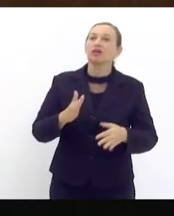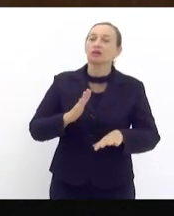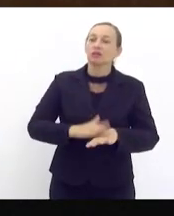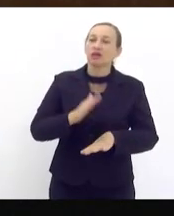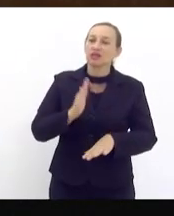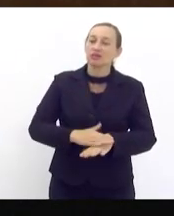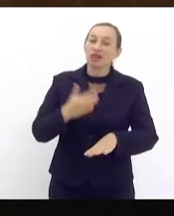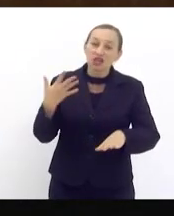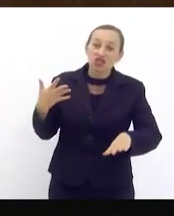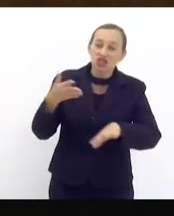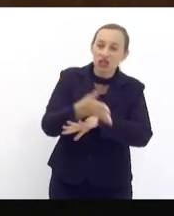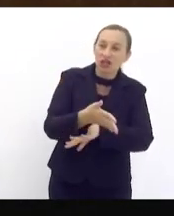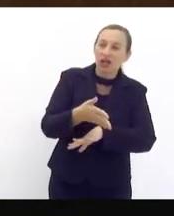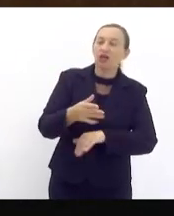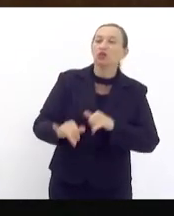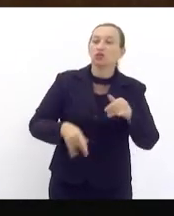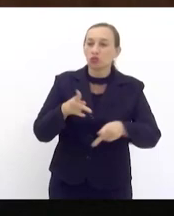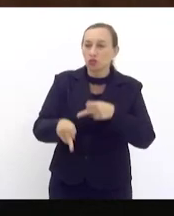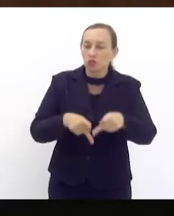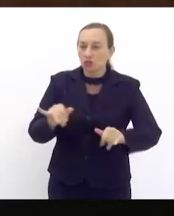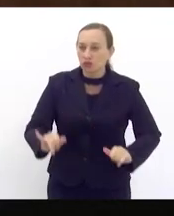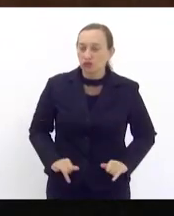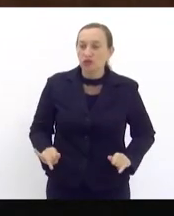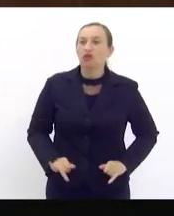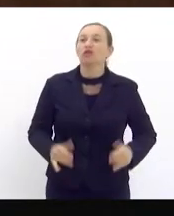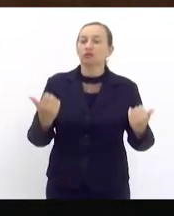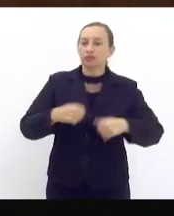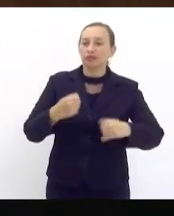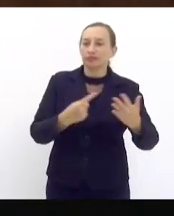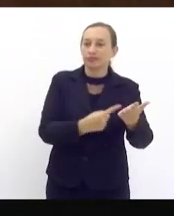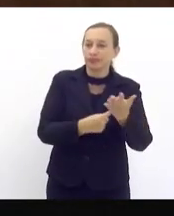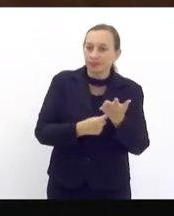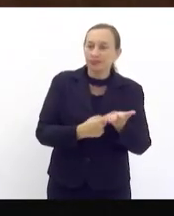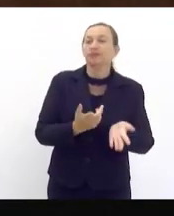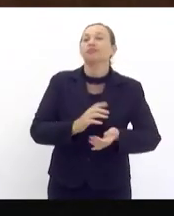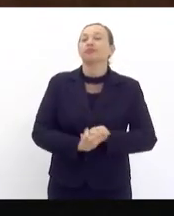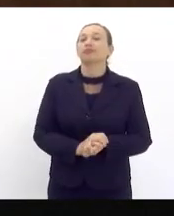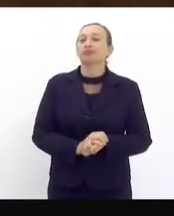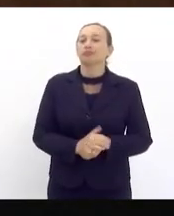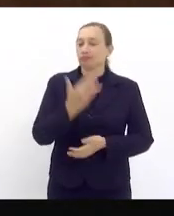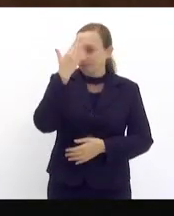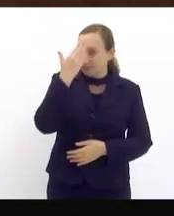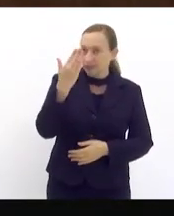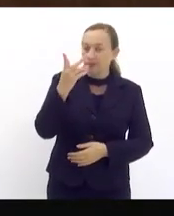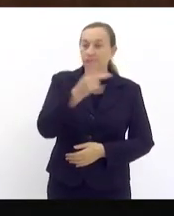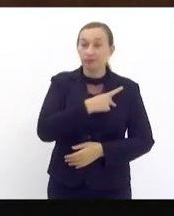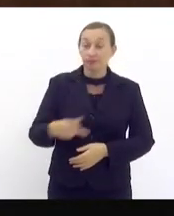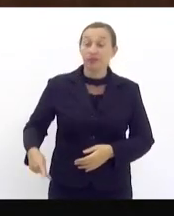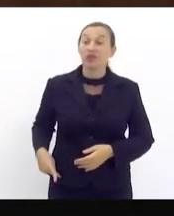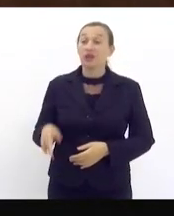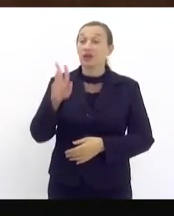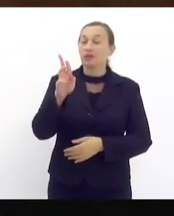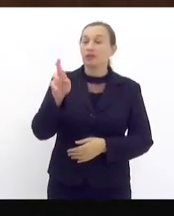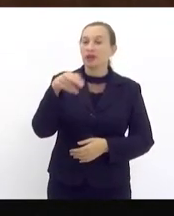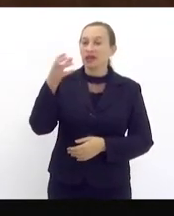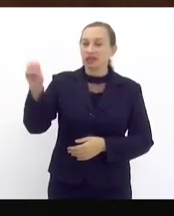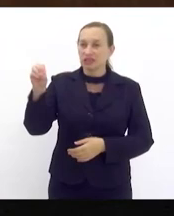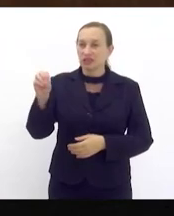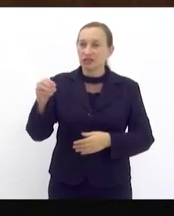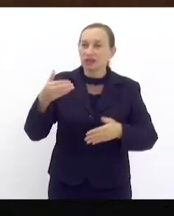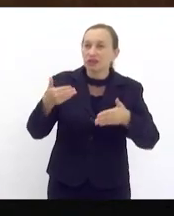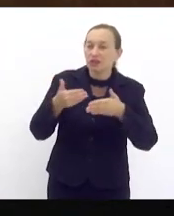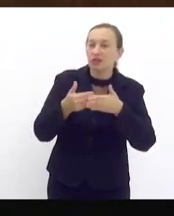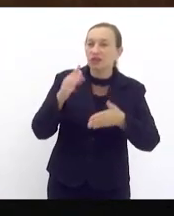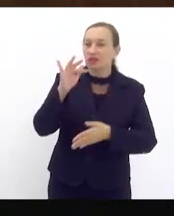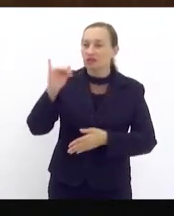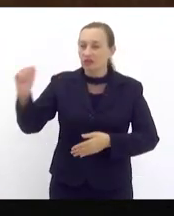essa população que tanto sofre tanto precisa de ajuda agradecer as suas palavras dizer Presidente brasão que essa reaproximação com